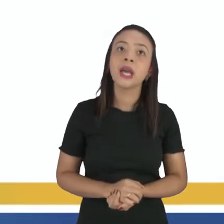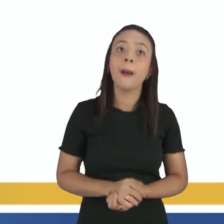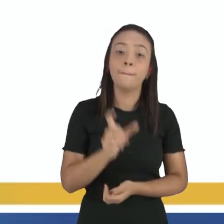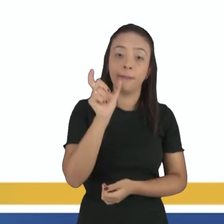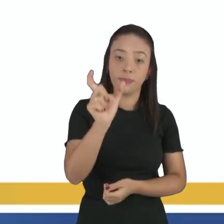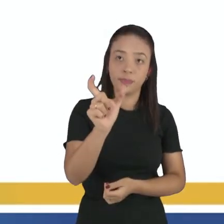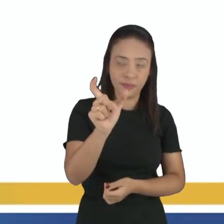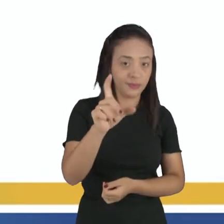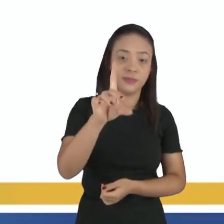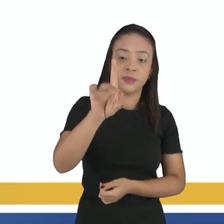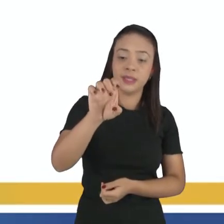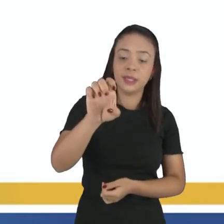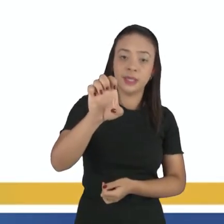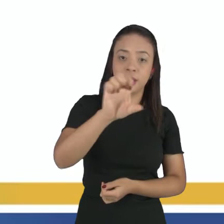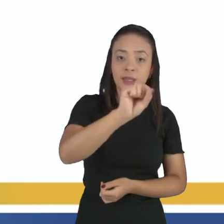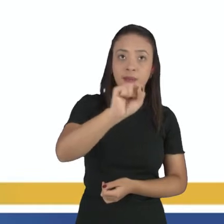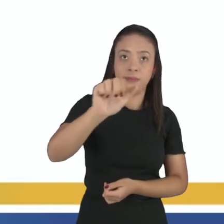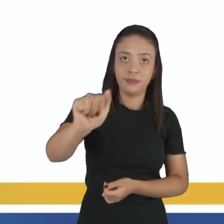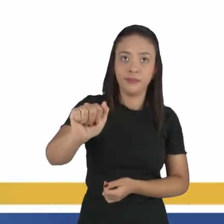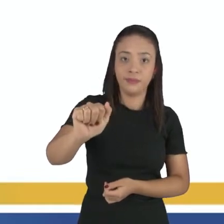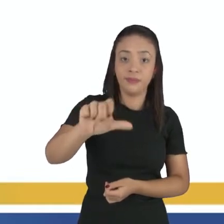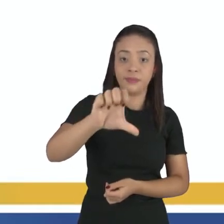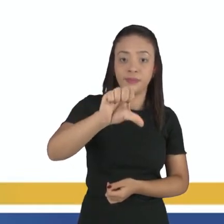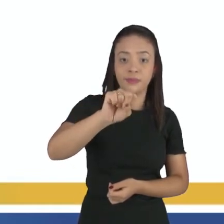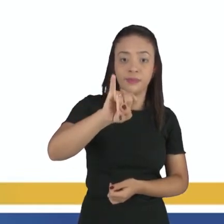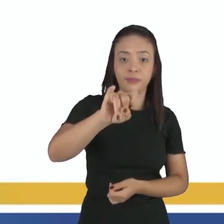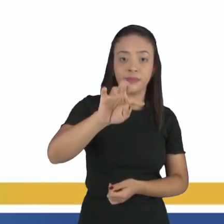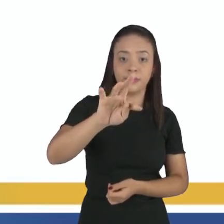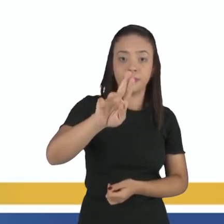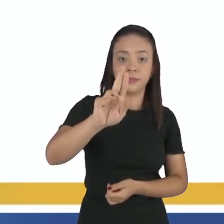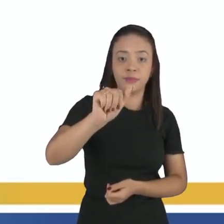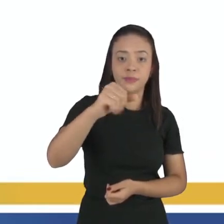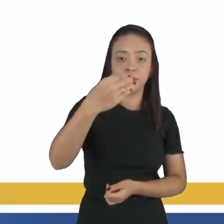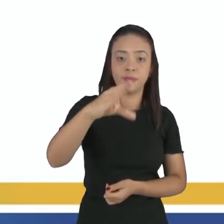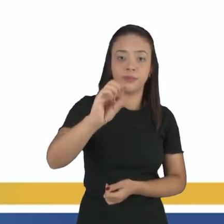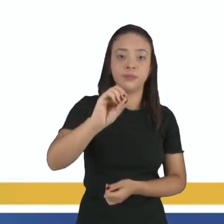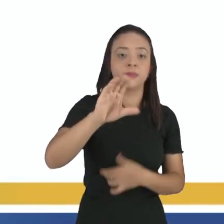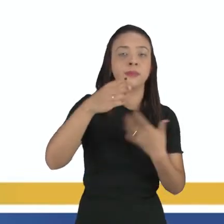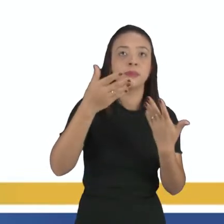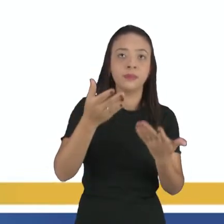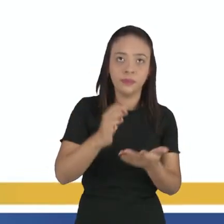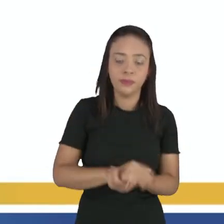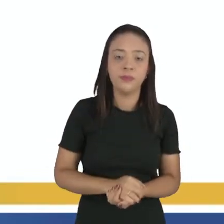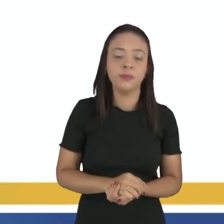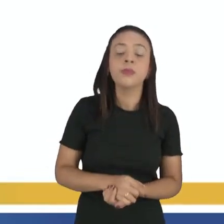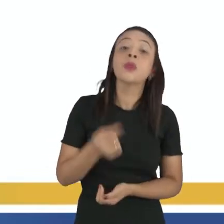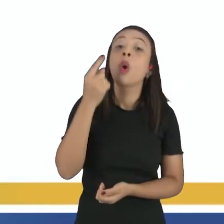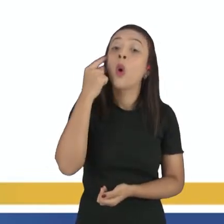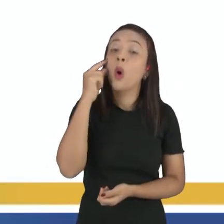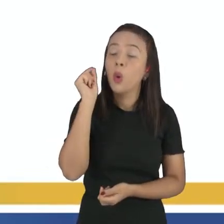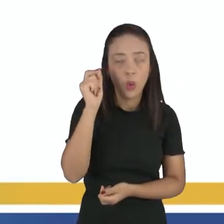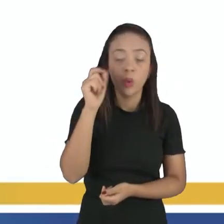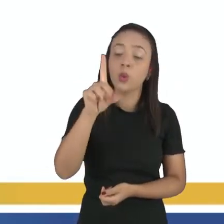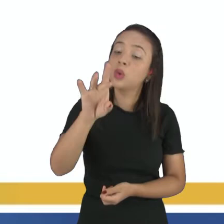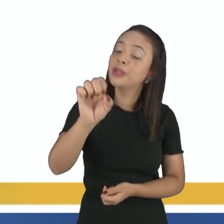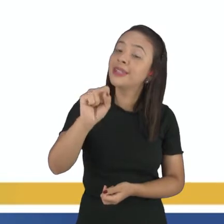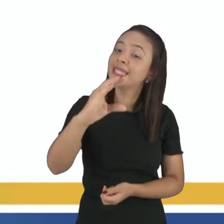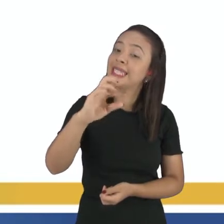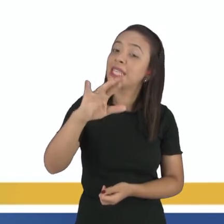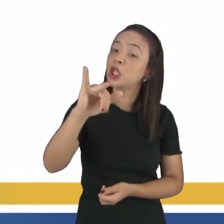expressão dessa situação olha o que a gente vai analisar o que o de escritor pede de você